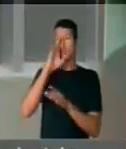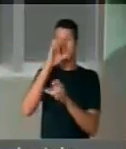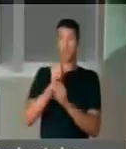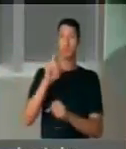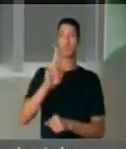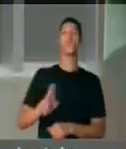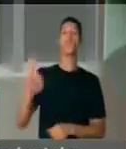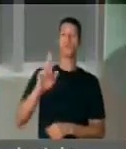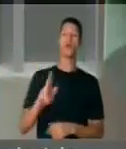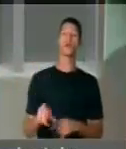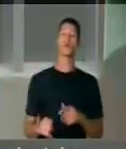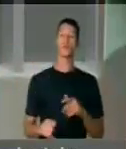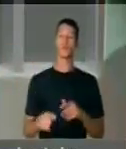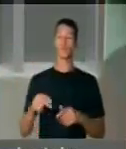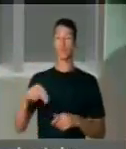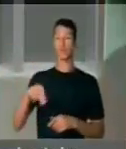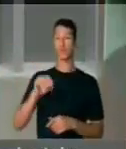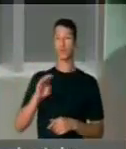usado.